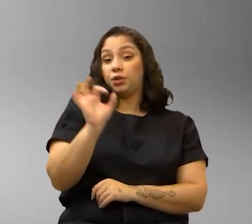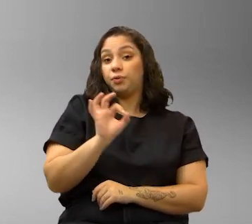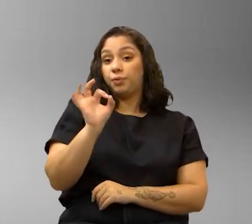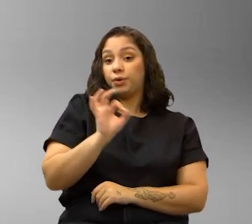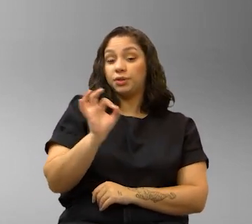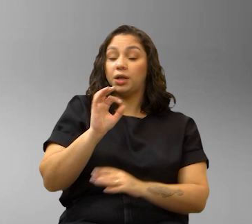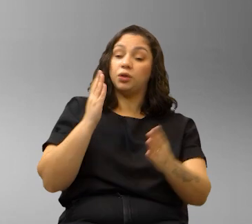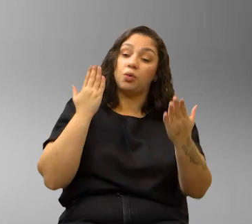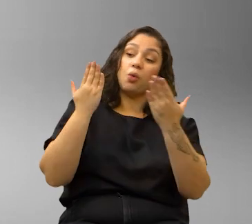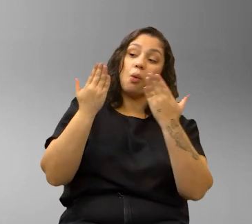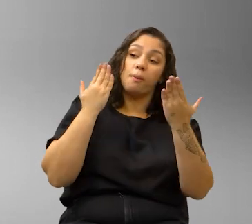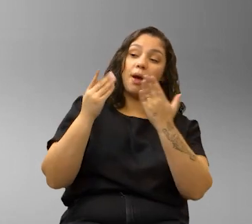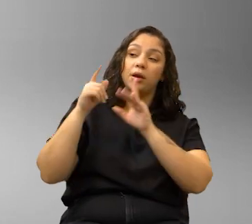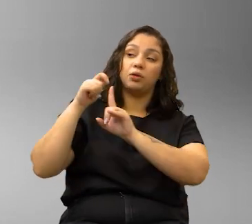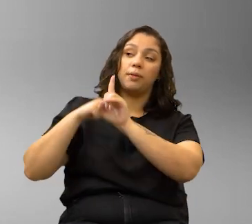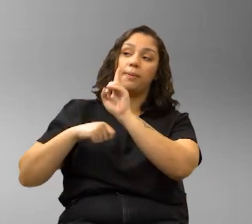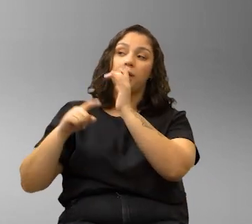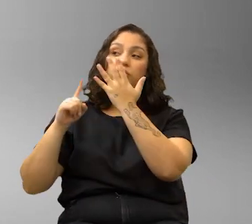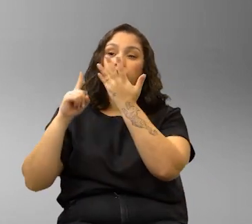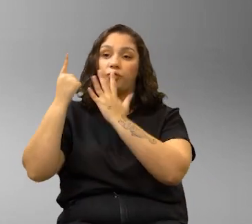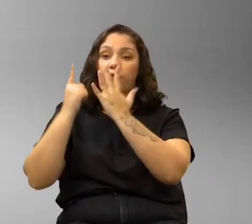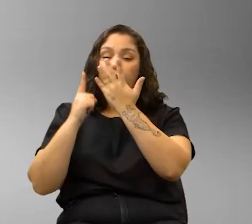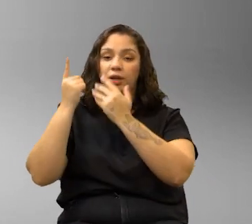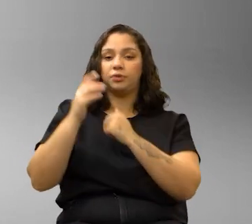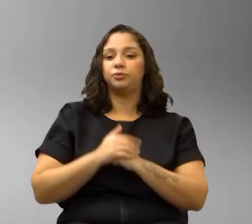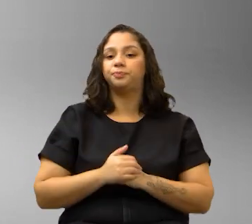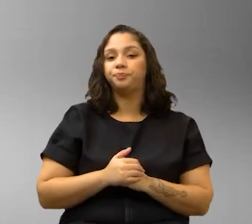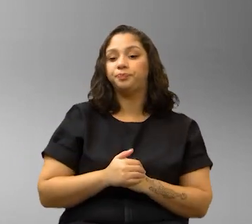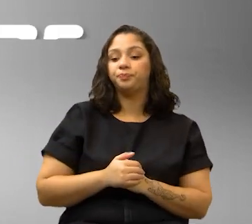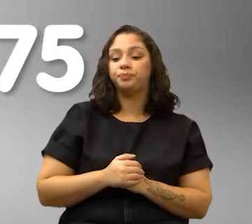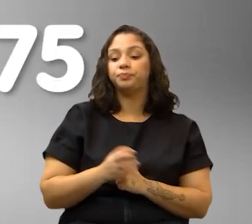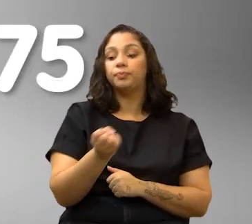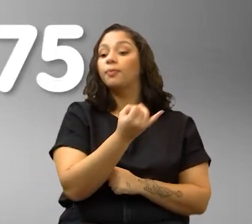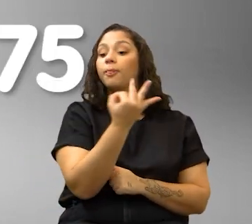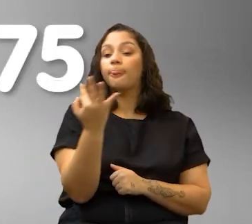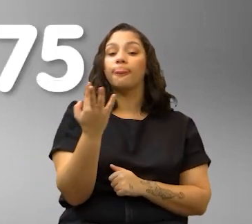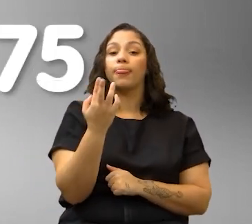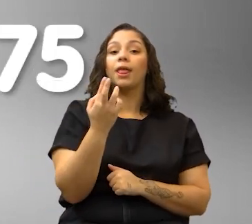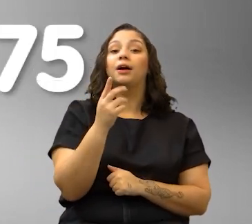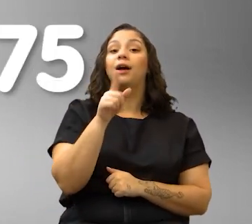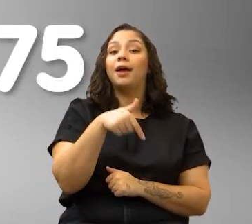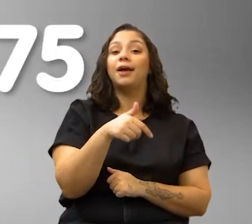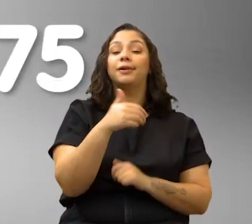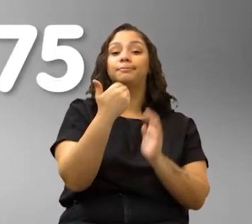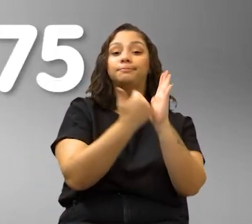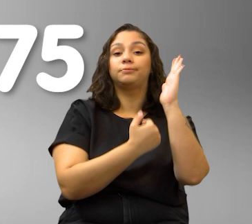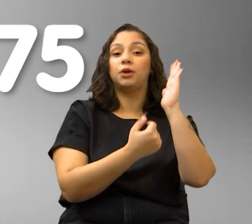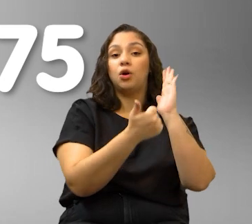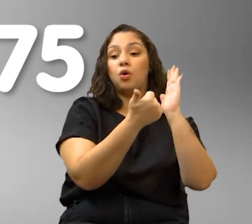1,61% em relação a fevereiro. Em valores absolutos, a queda foi de R$